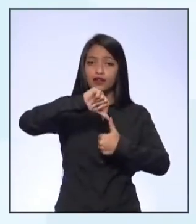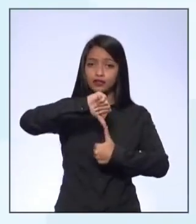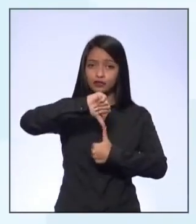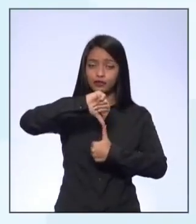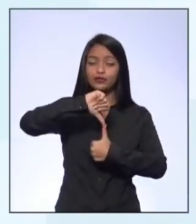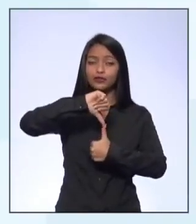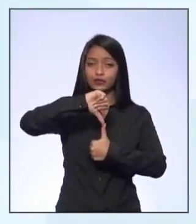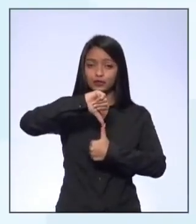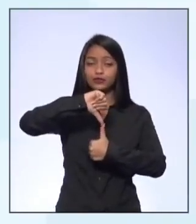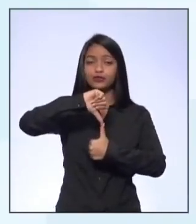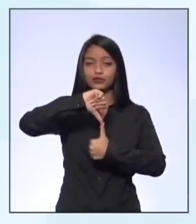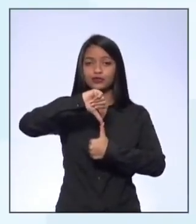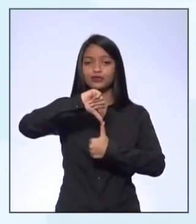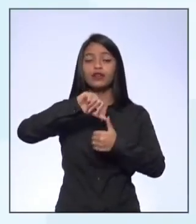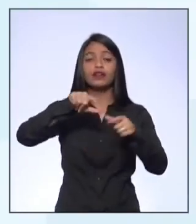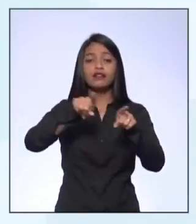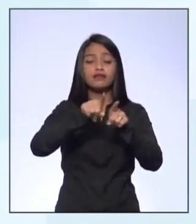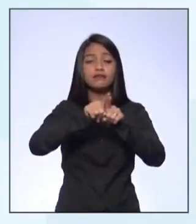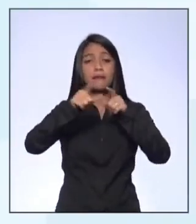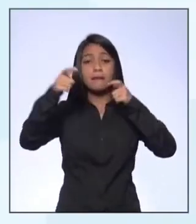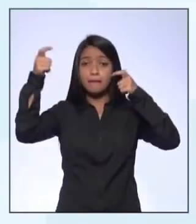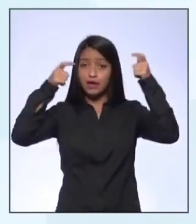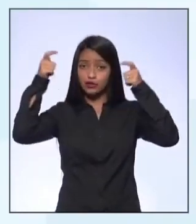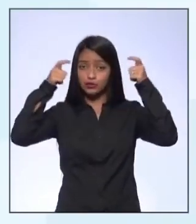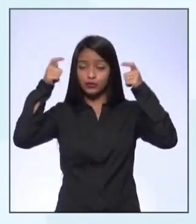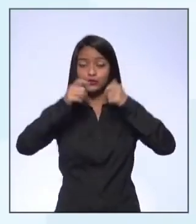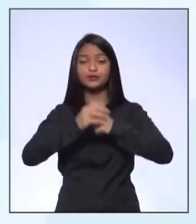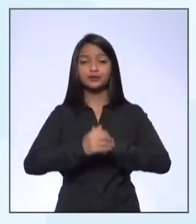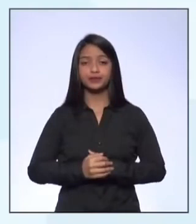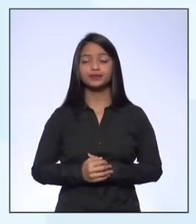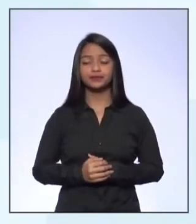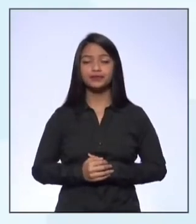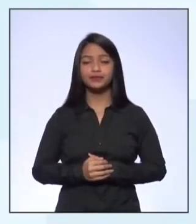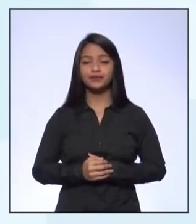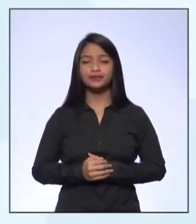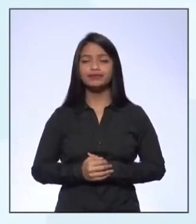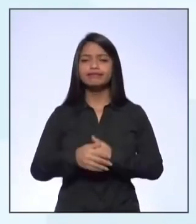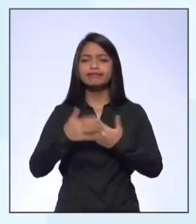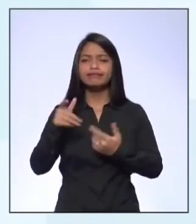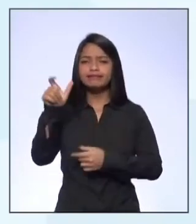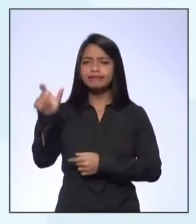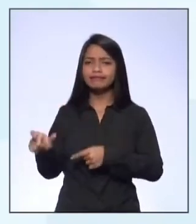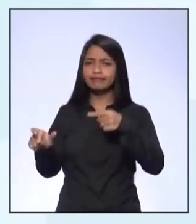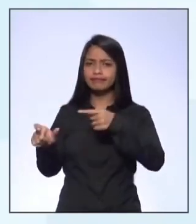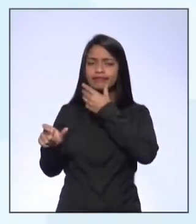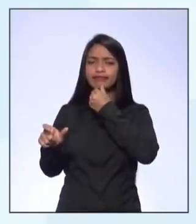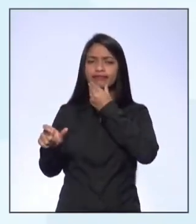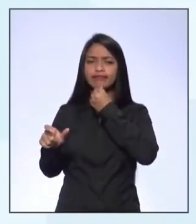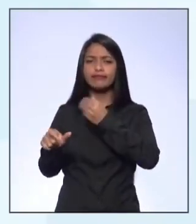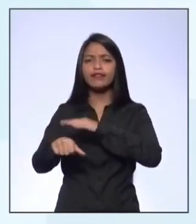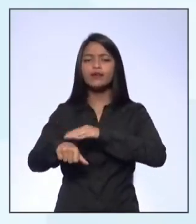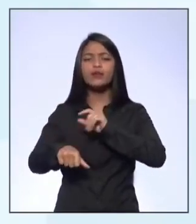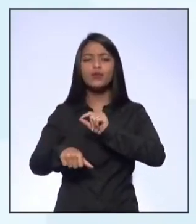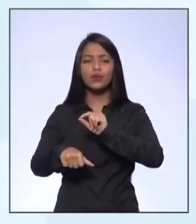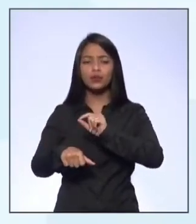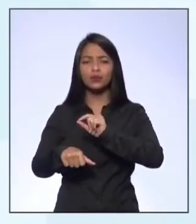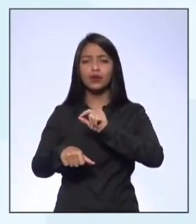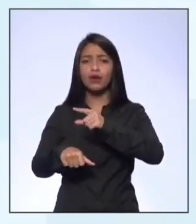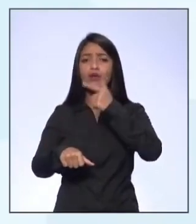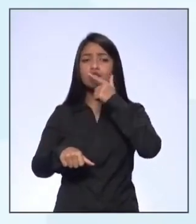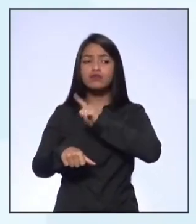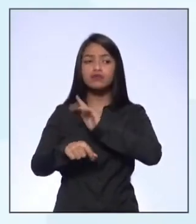a América Central. E, claro, ele ajudou aí a eliminar